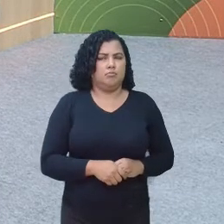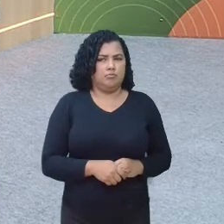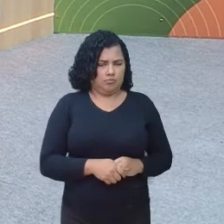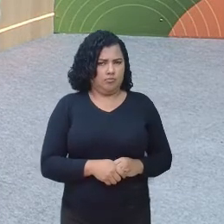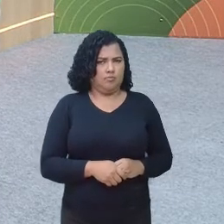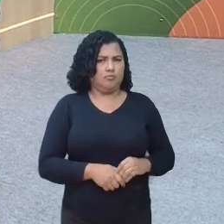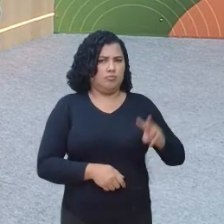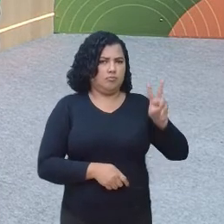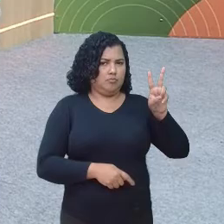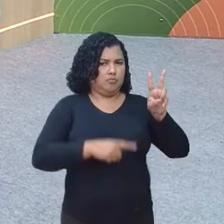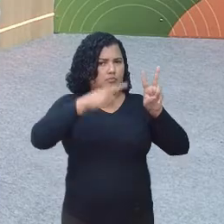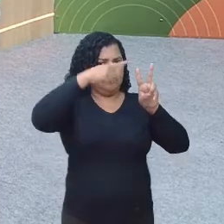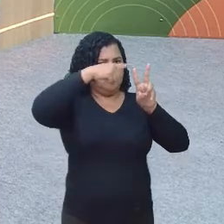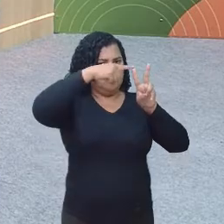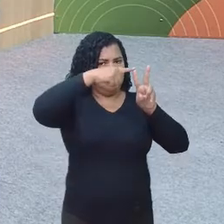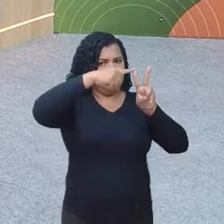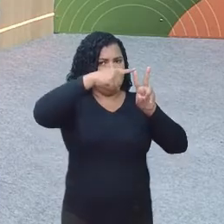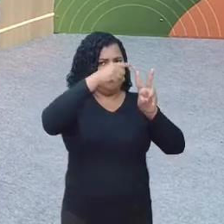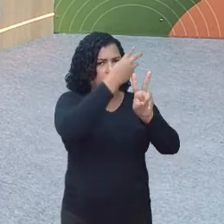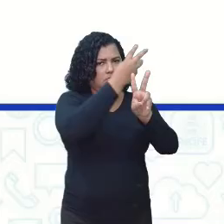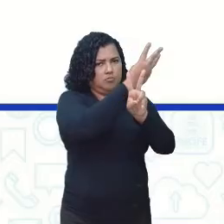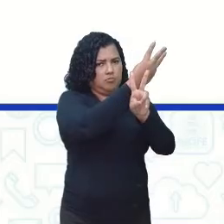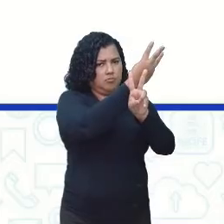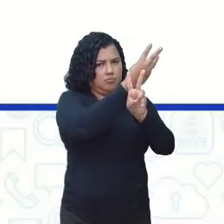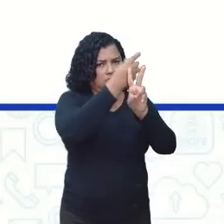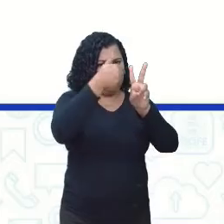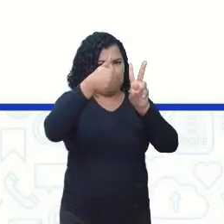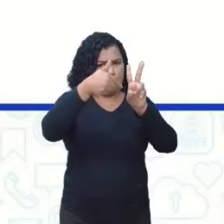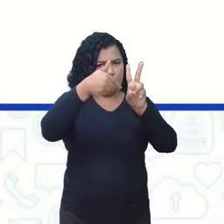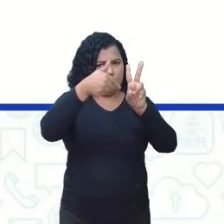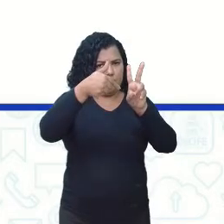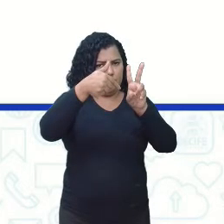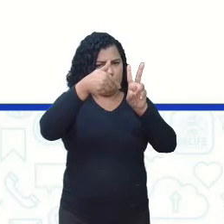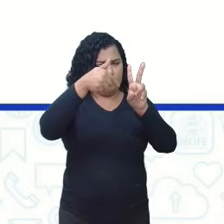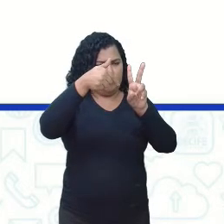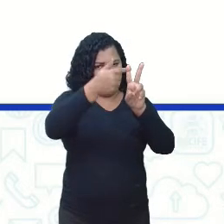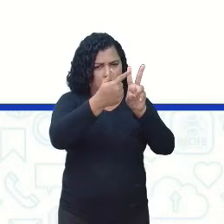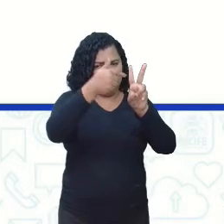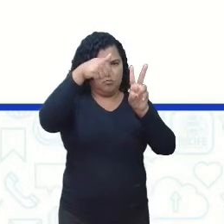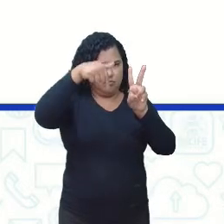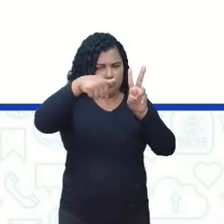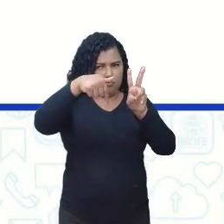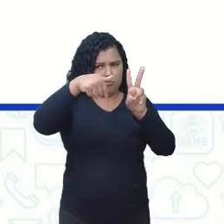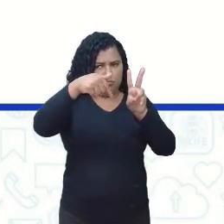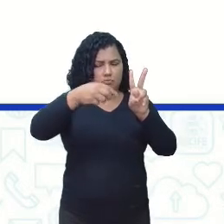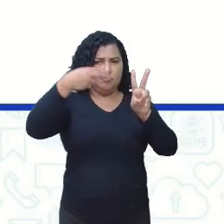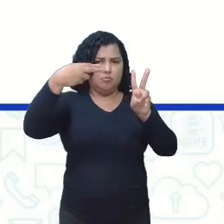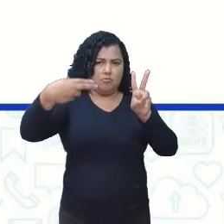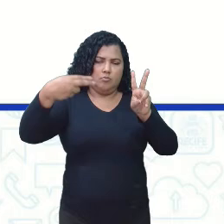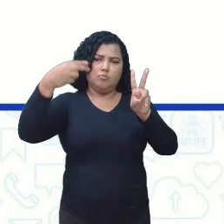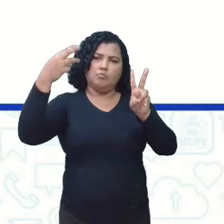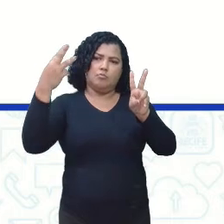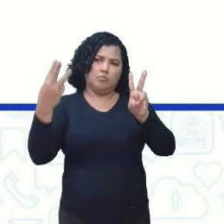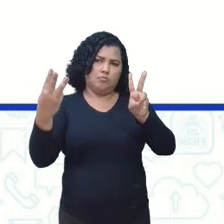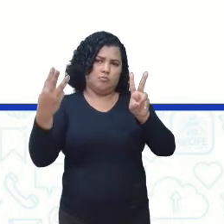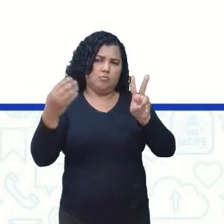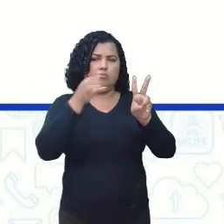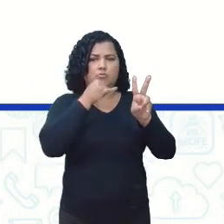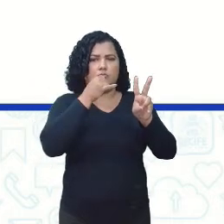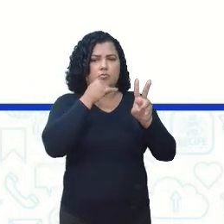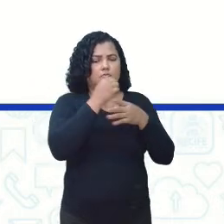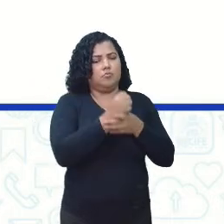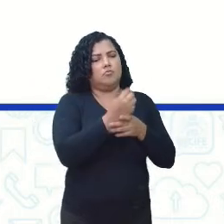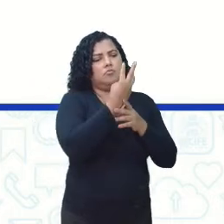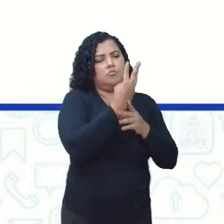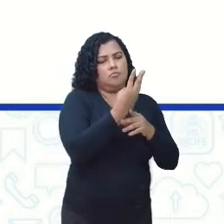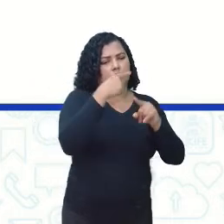da operação. Nesse outro aí, ó, eu tenho 27, que é 3 vezes 3 vezes 3, que eu posso representar